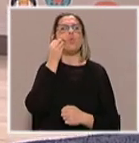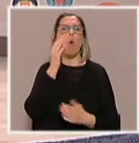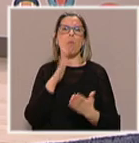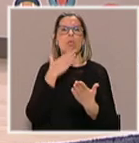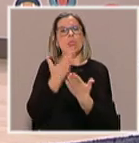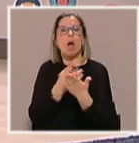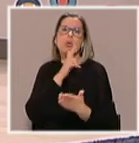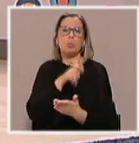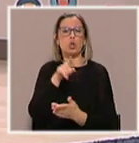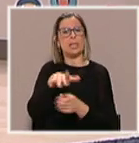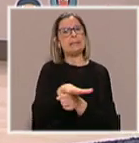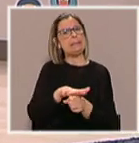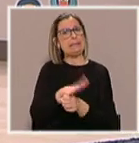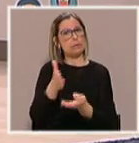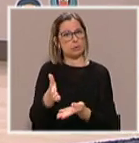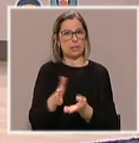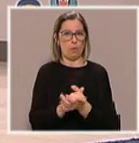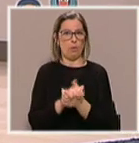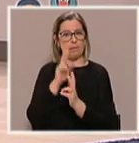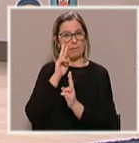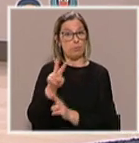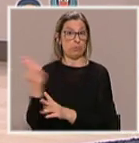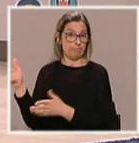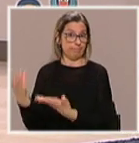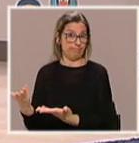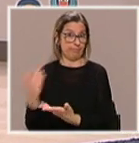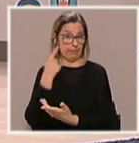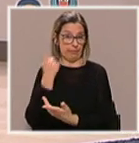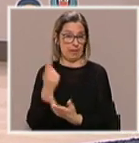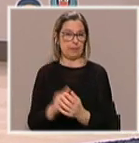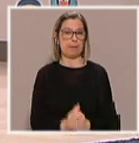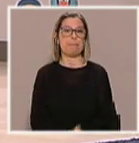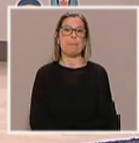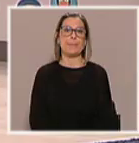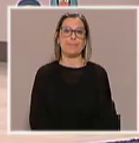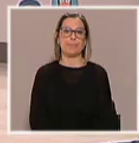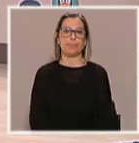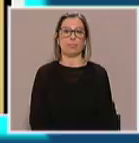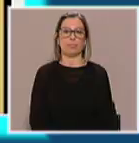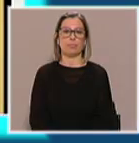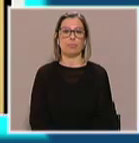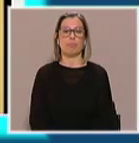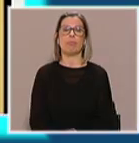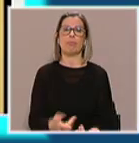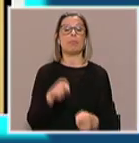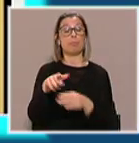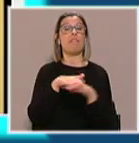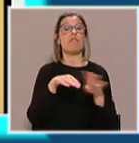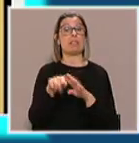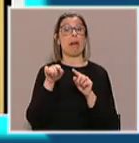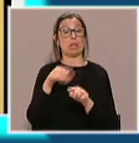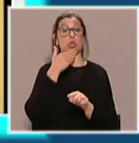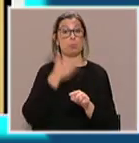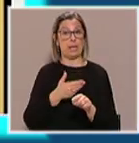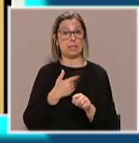a estas mesmas situações. Vamos então ver com atenção. Para realizar esta experiência,